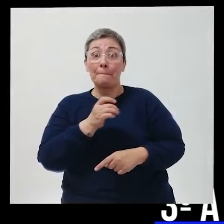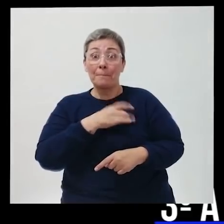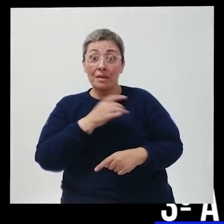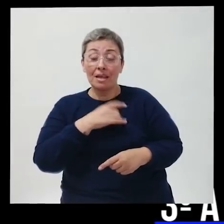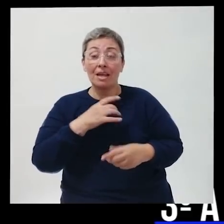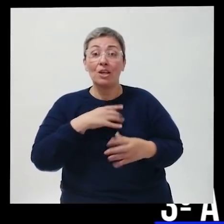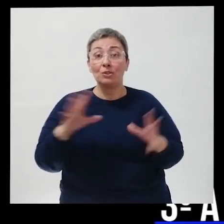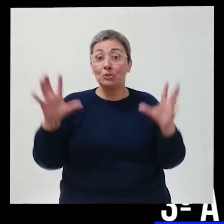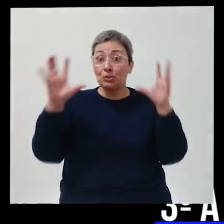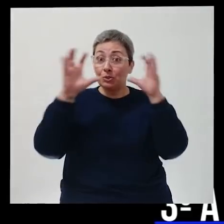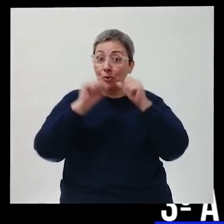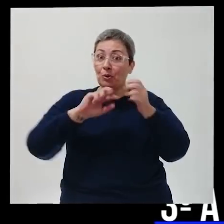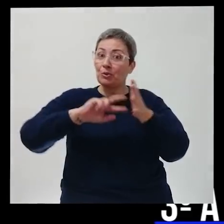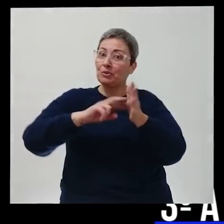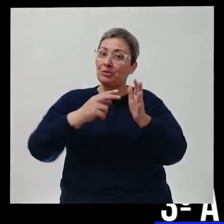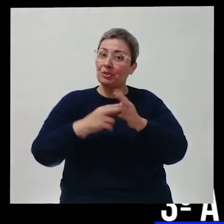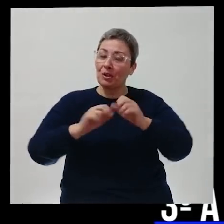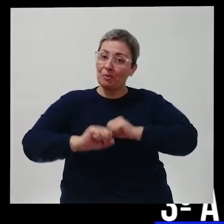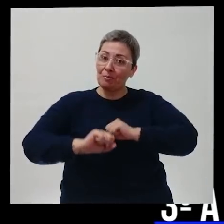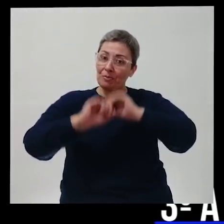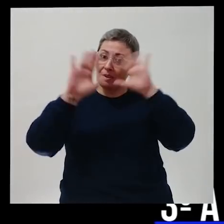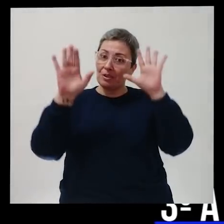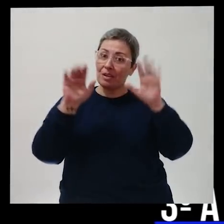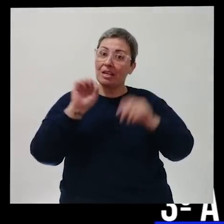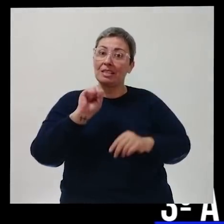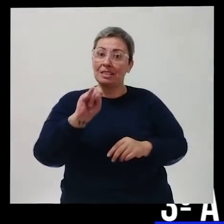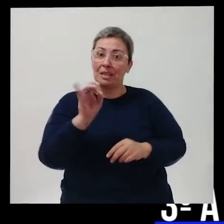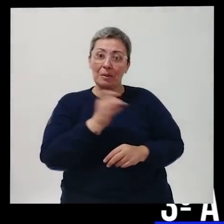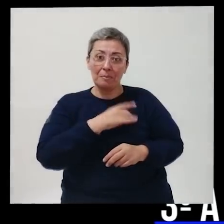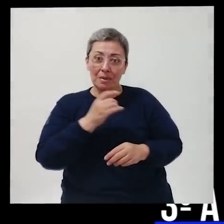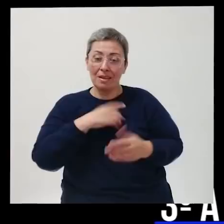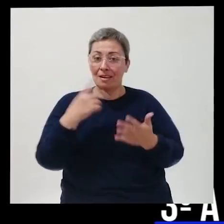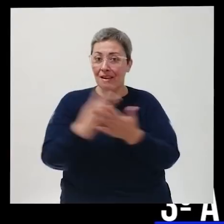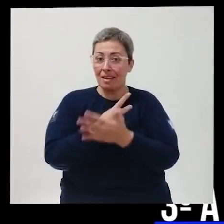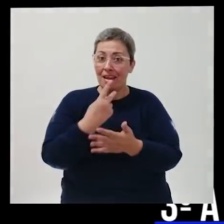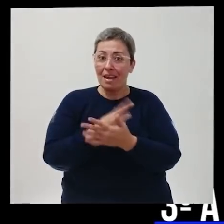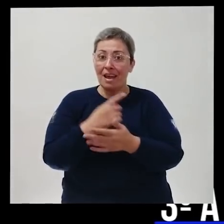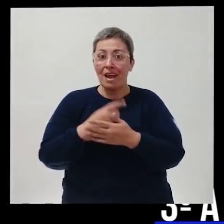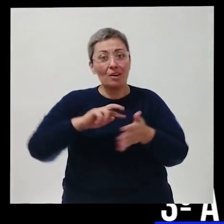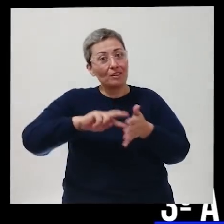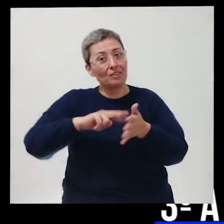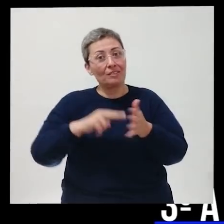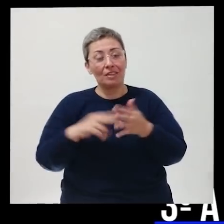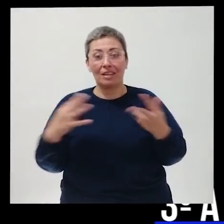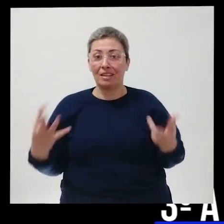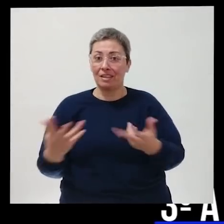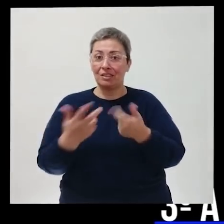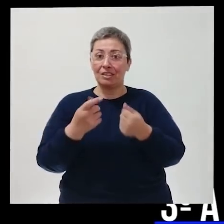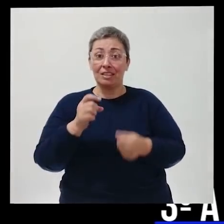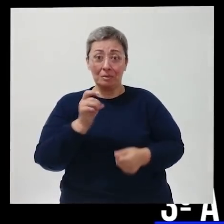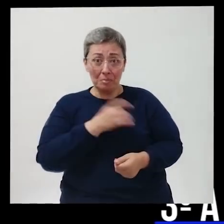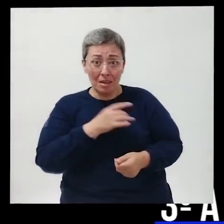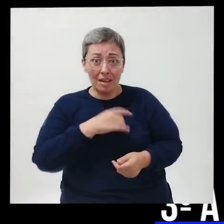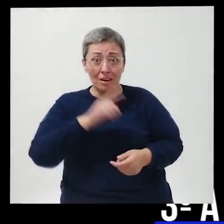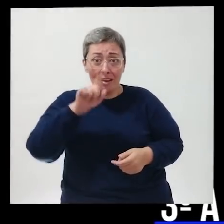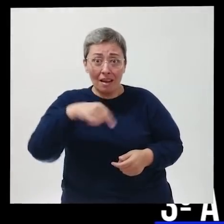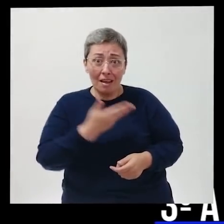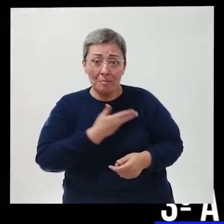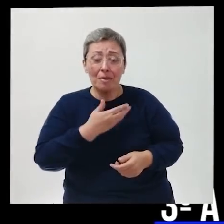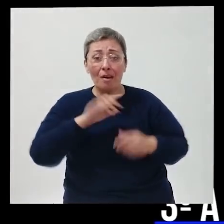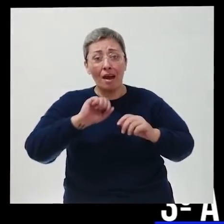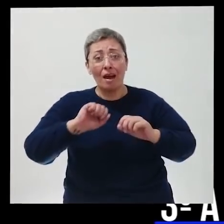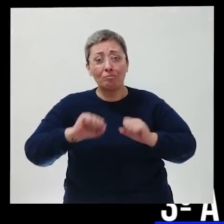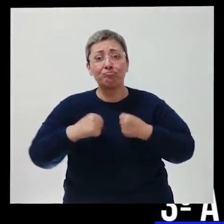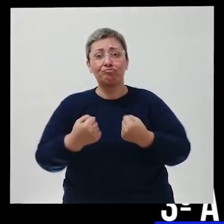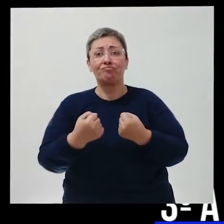é sinal para iluminar. Se é medo de um erro, é sinal para caprichar. Se é medo, meu amigo, é sinal para